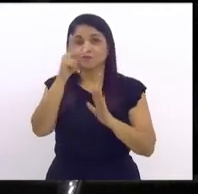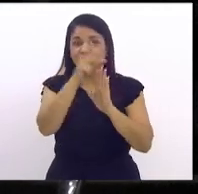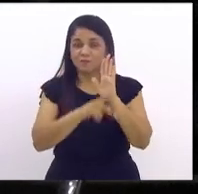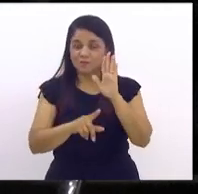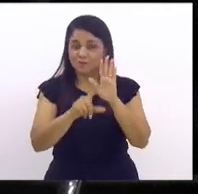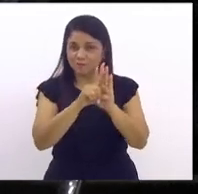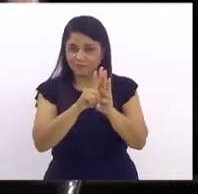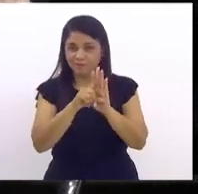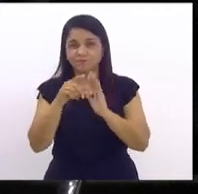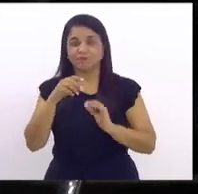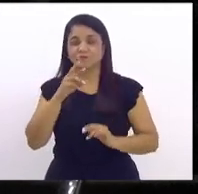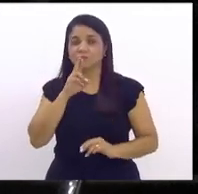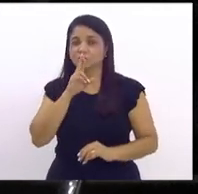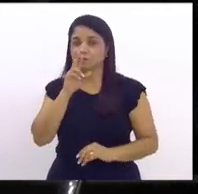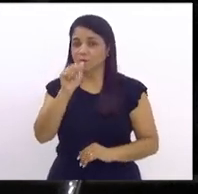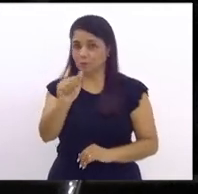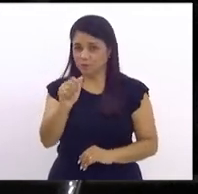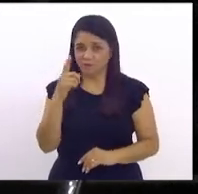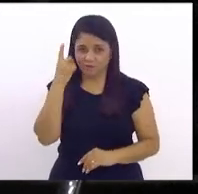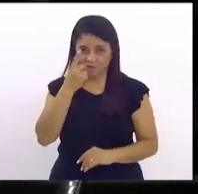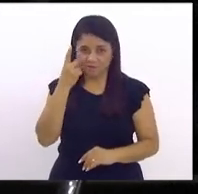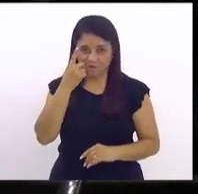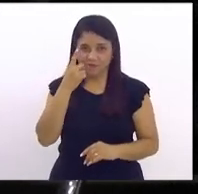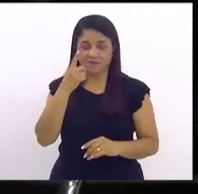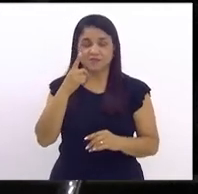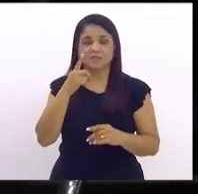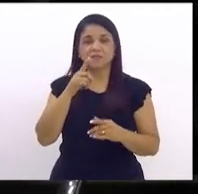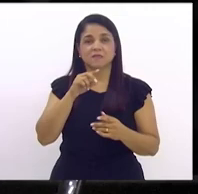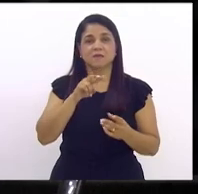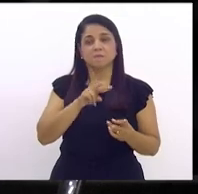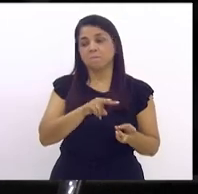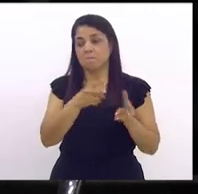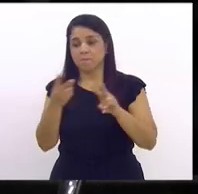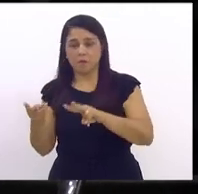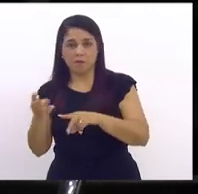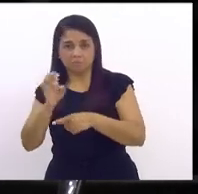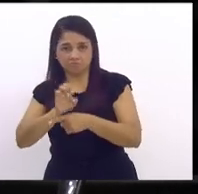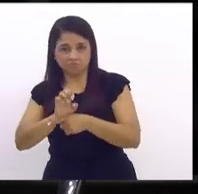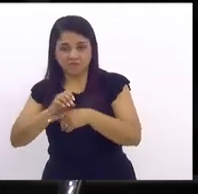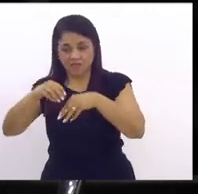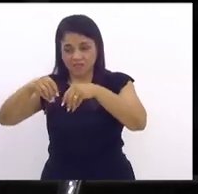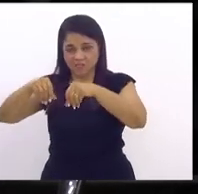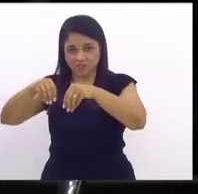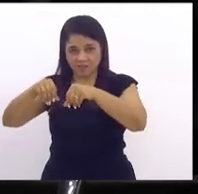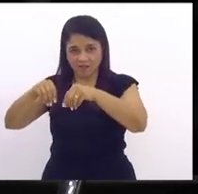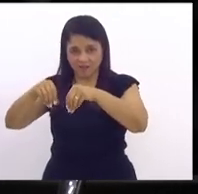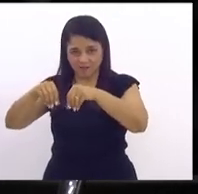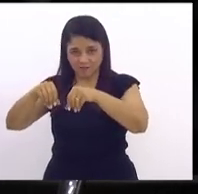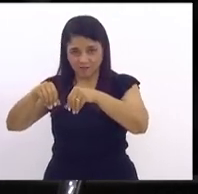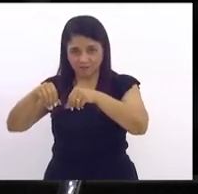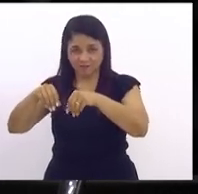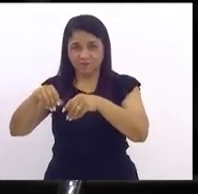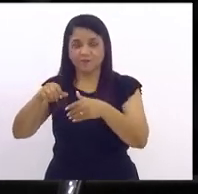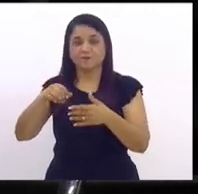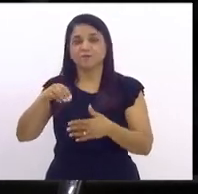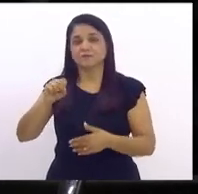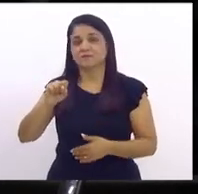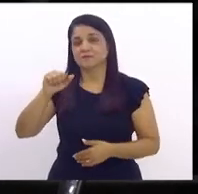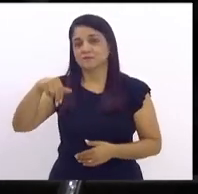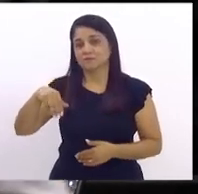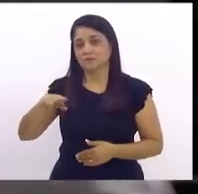deputado Amorim, que queria passar para o Estado as terras devolutas do sambódromo,